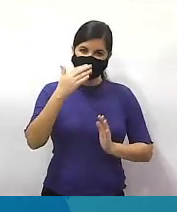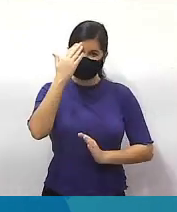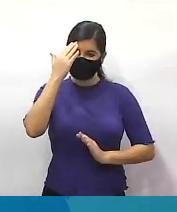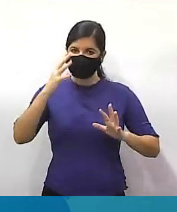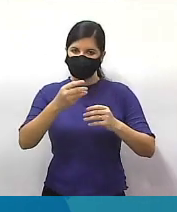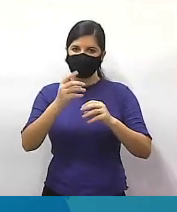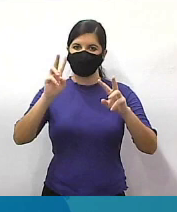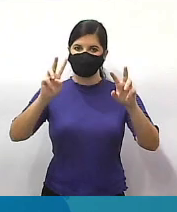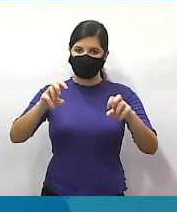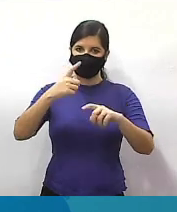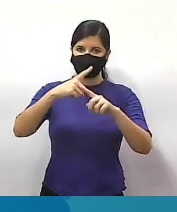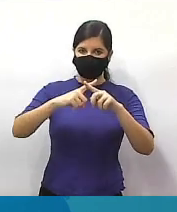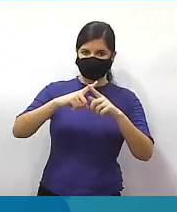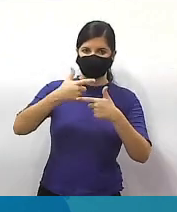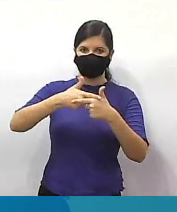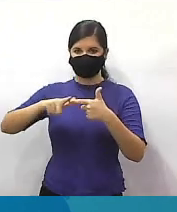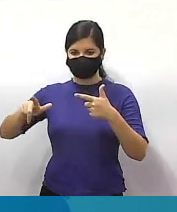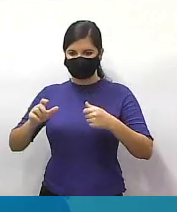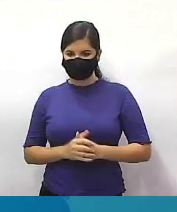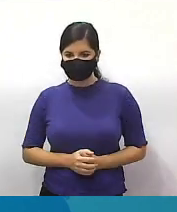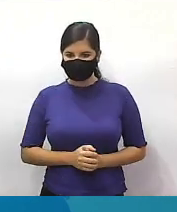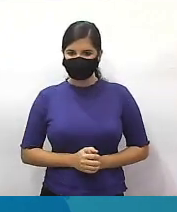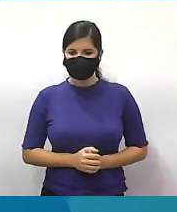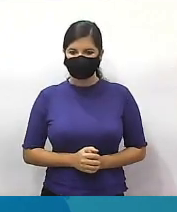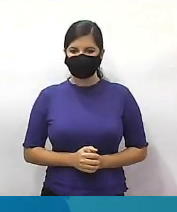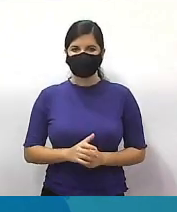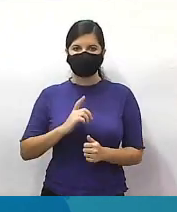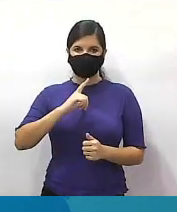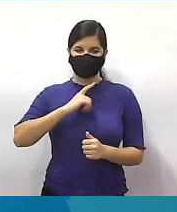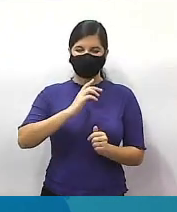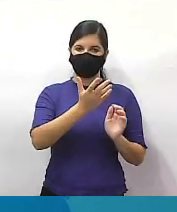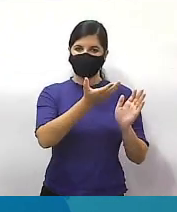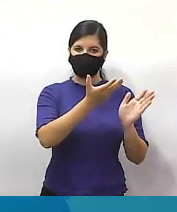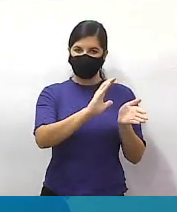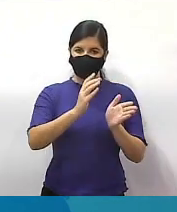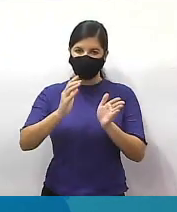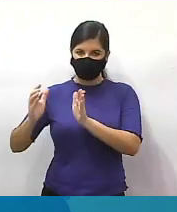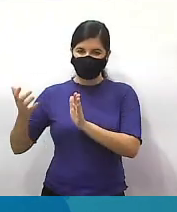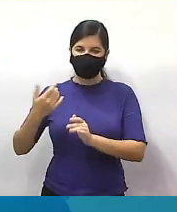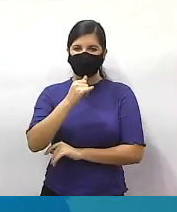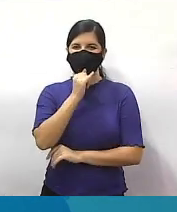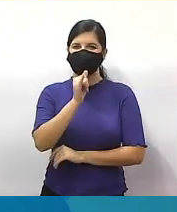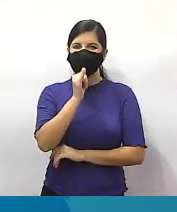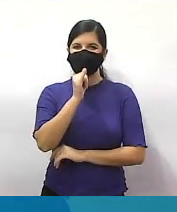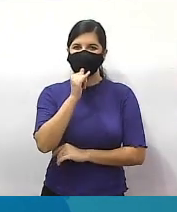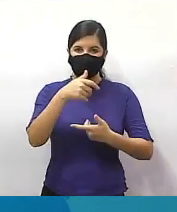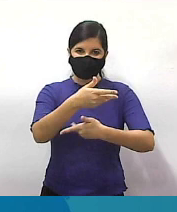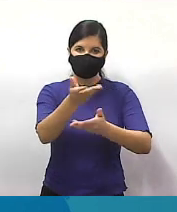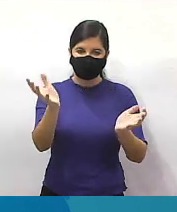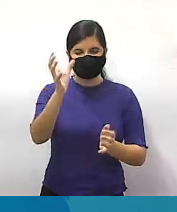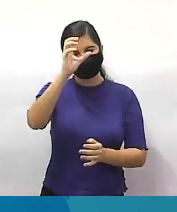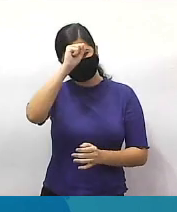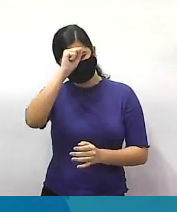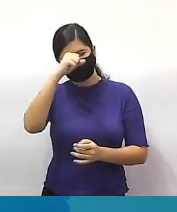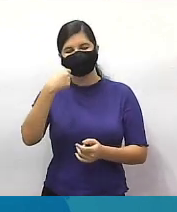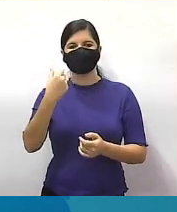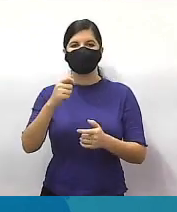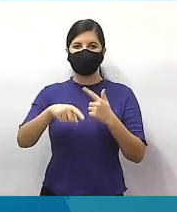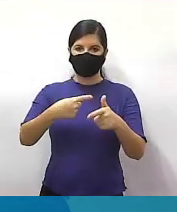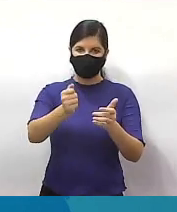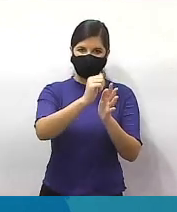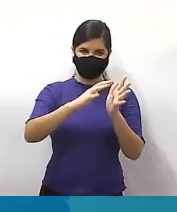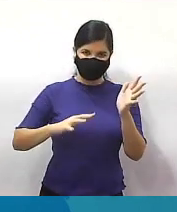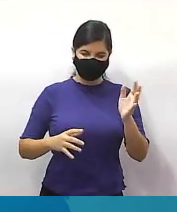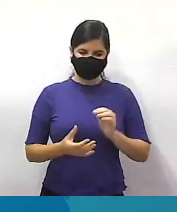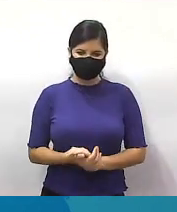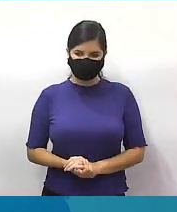múltiplos e divisores, tá? Então, eu vou trazer uma sequência de exemplos para vocês, para depois a gente ir para atividades, tá